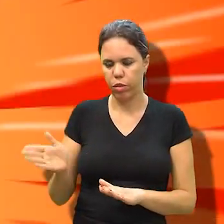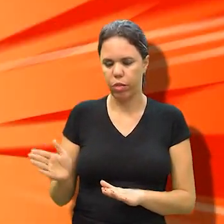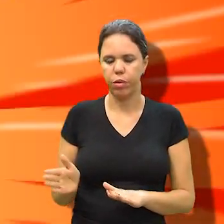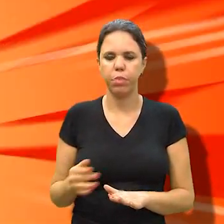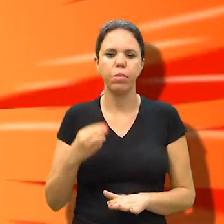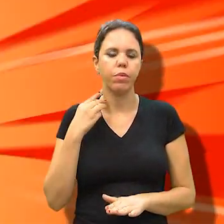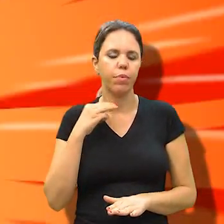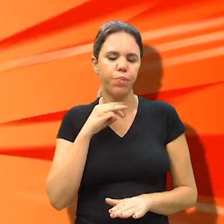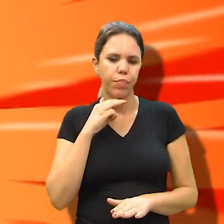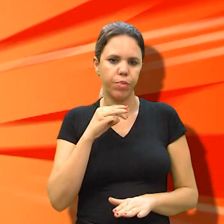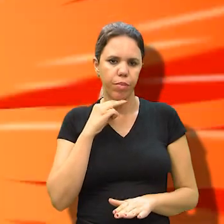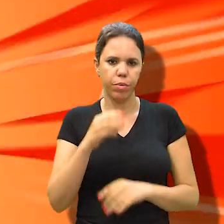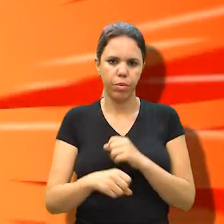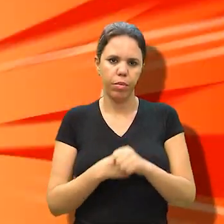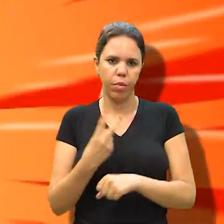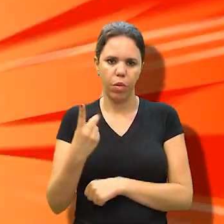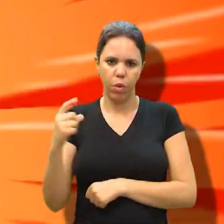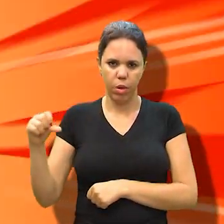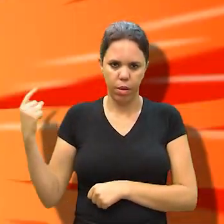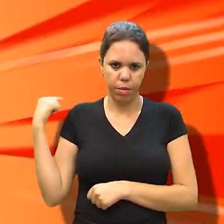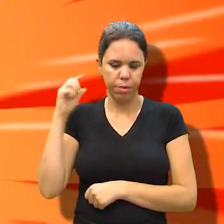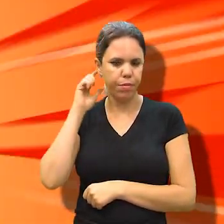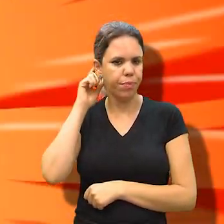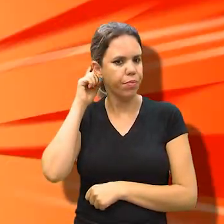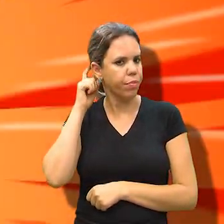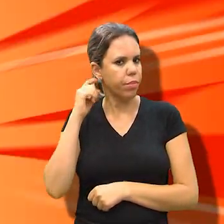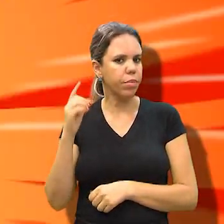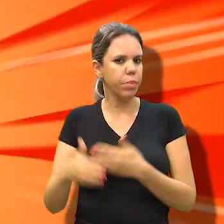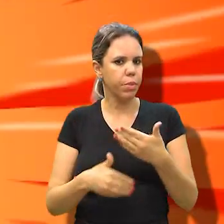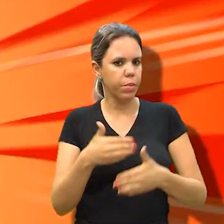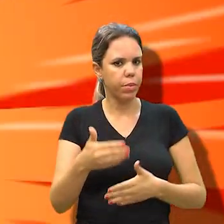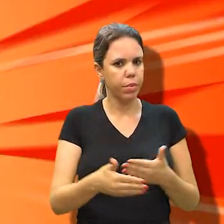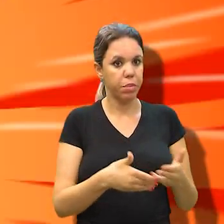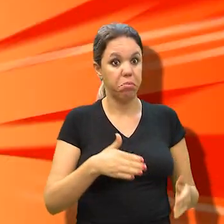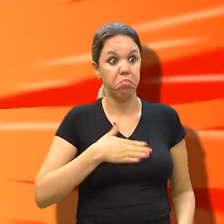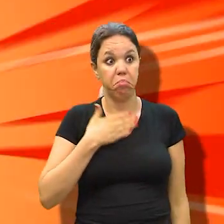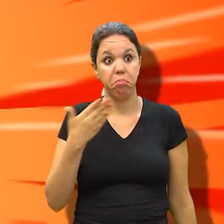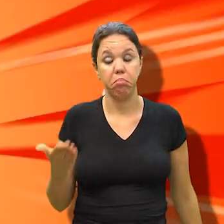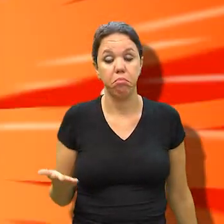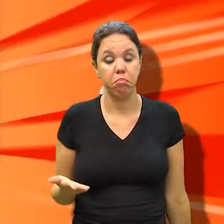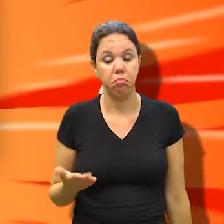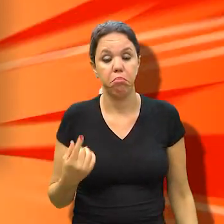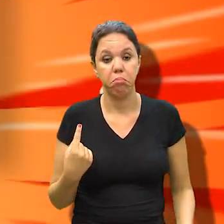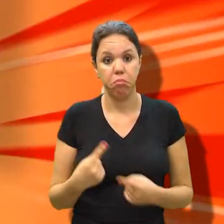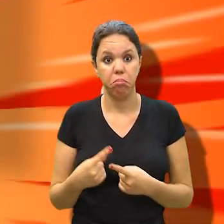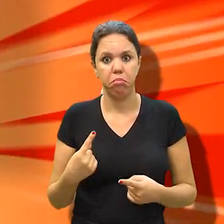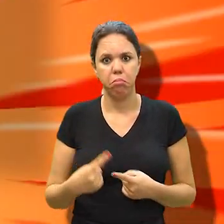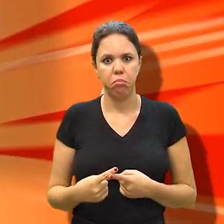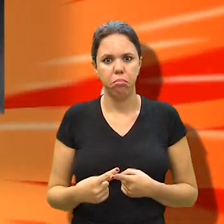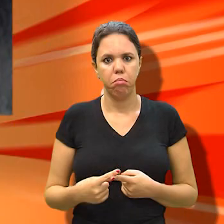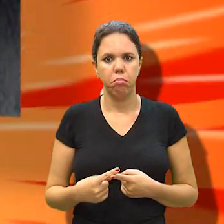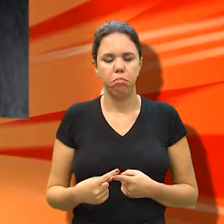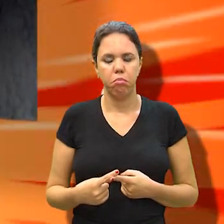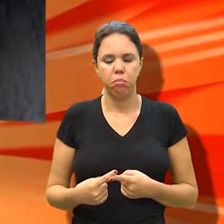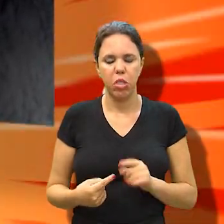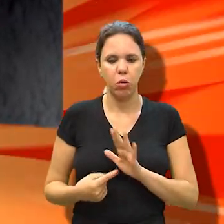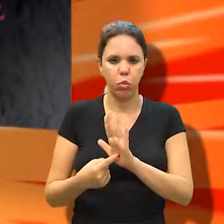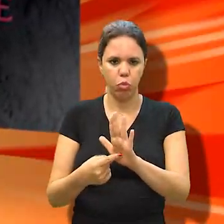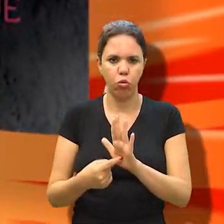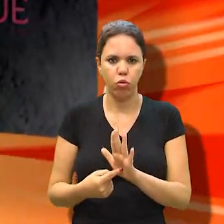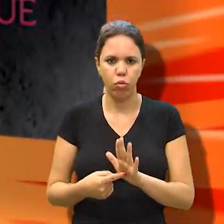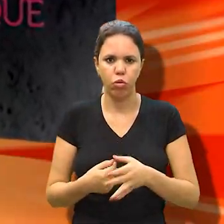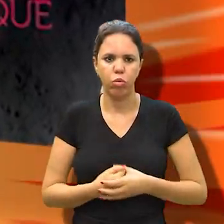2019, março de 2019. Aí, Michel, foi uma grande surpresa, assim, porque foi um thriller